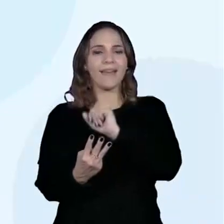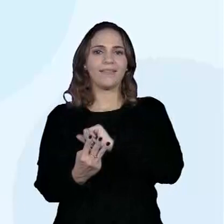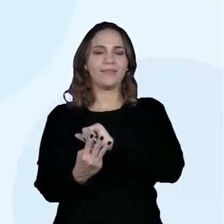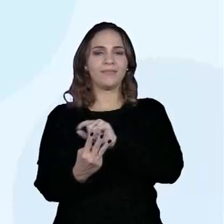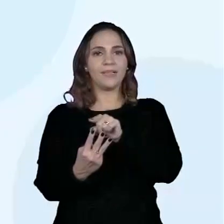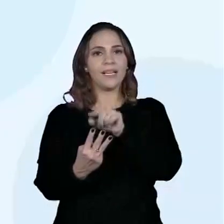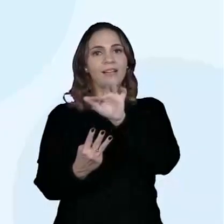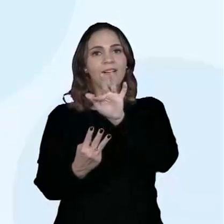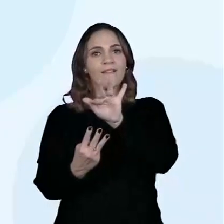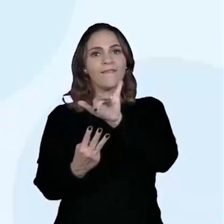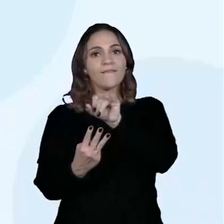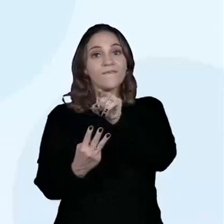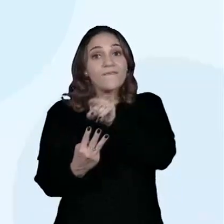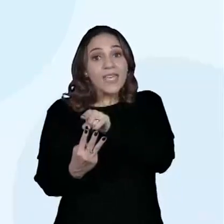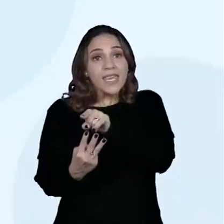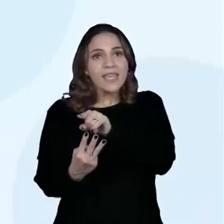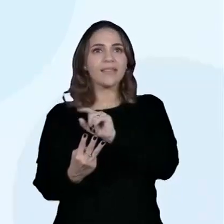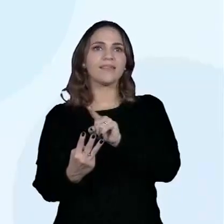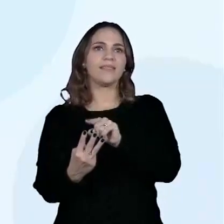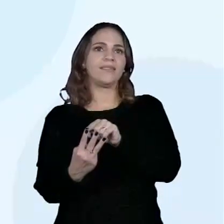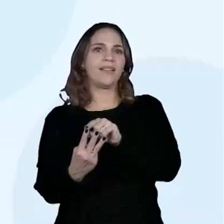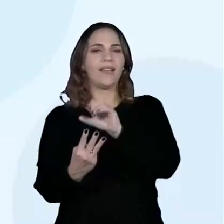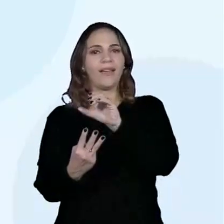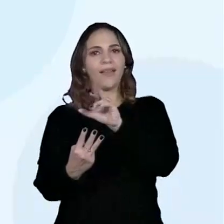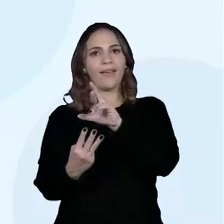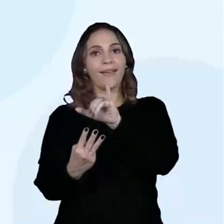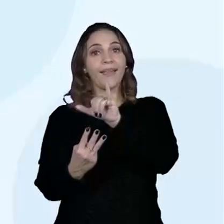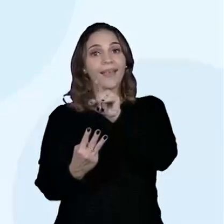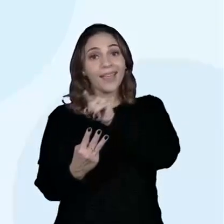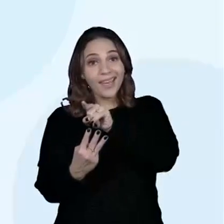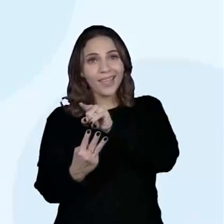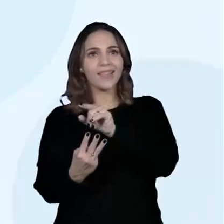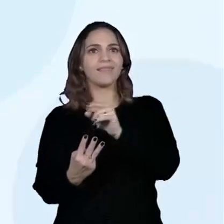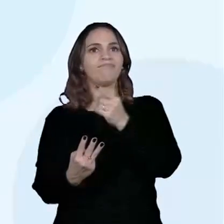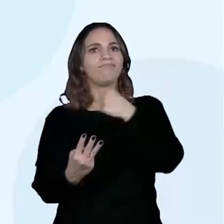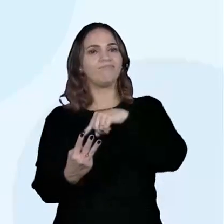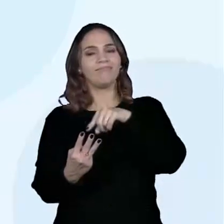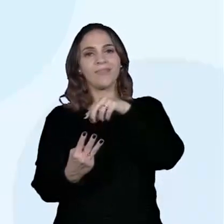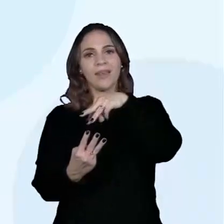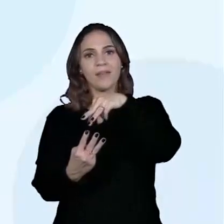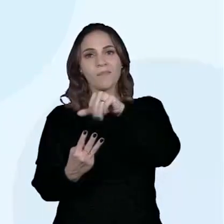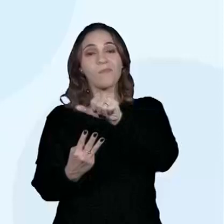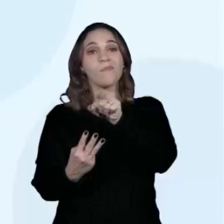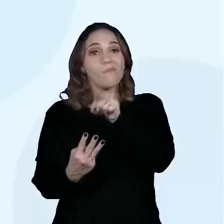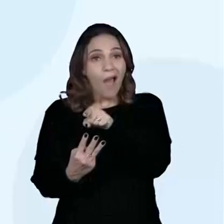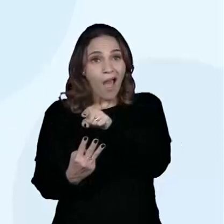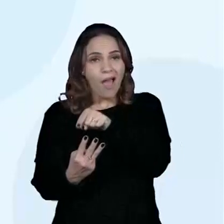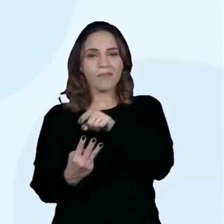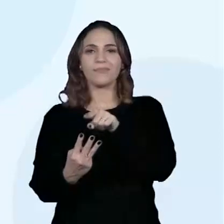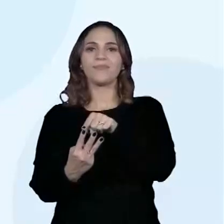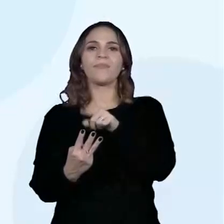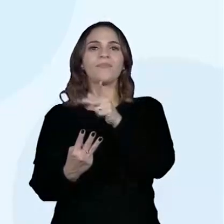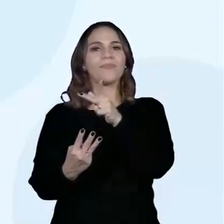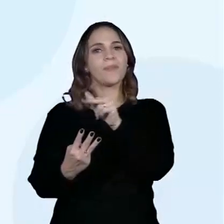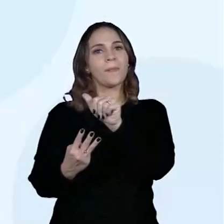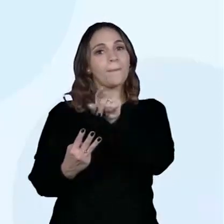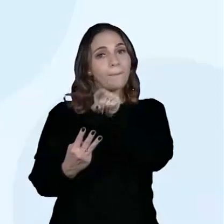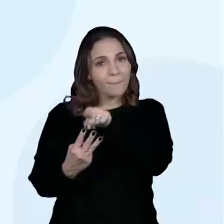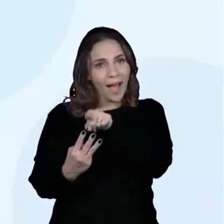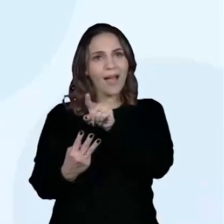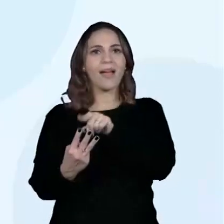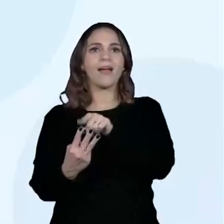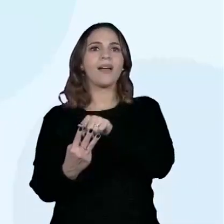monocromático, páginas e próxima. Antepenúltima, a gente tem que pensar que é a